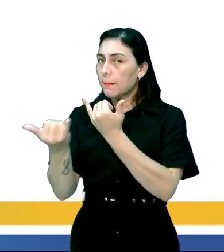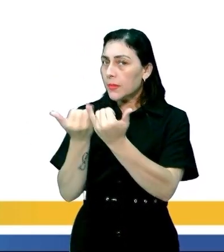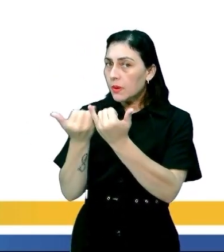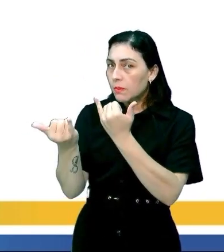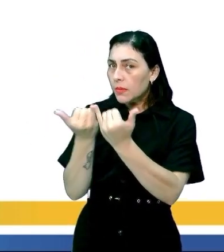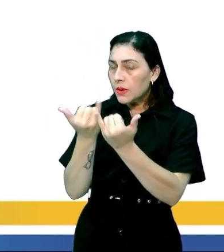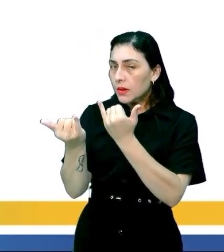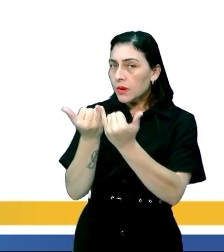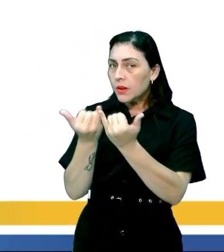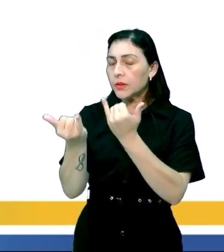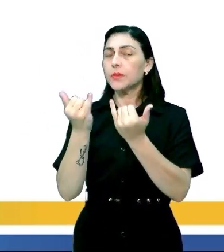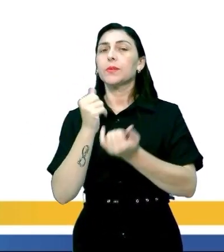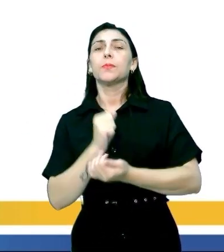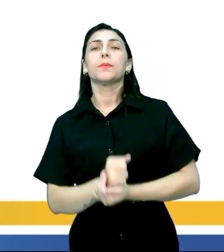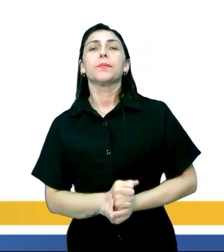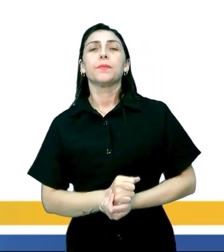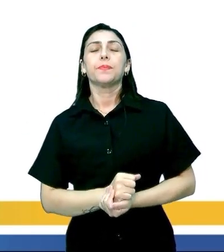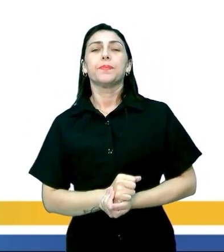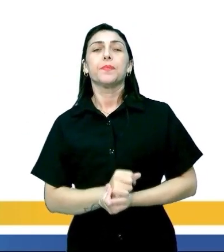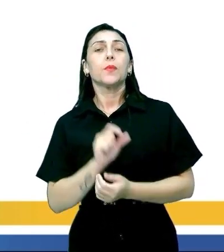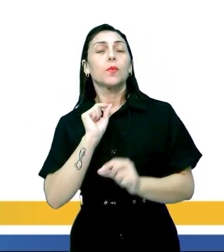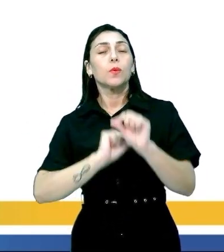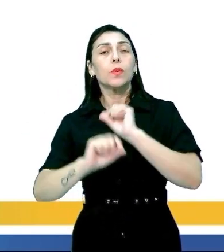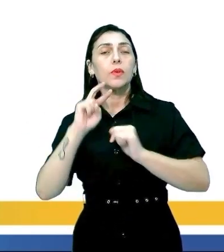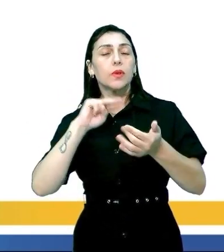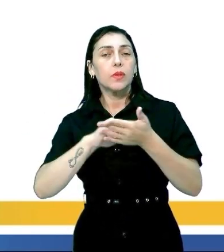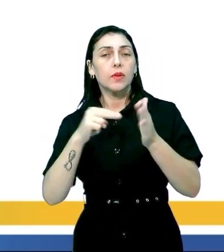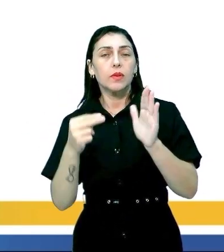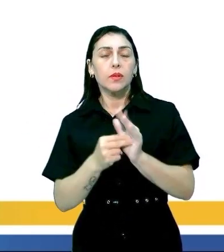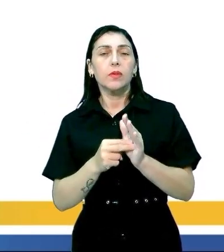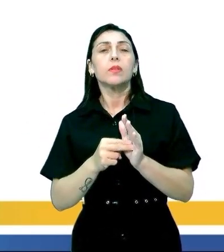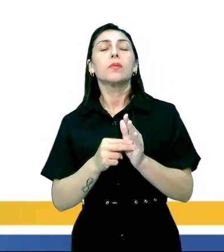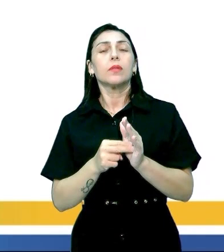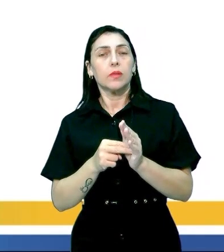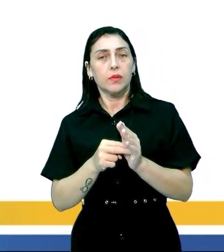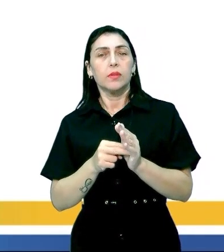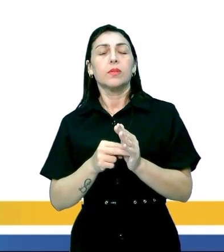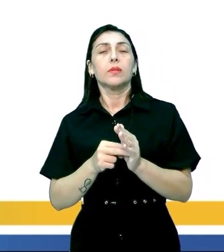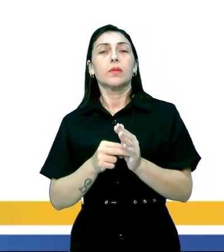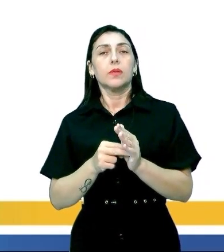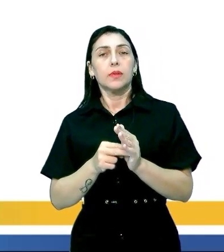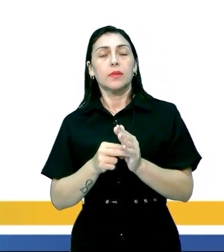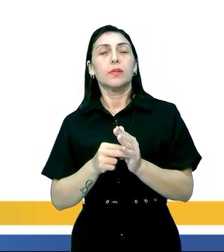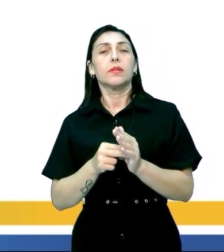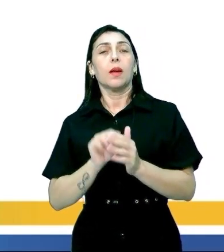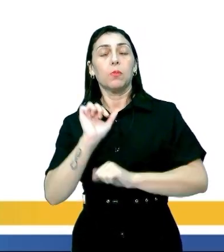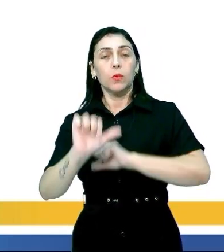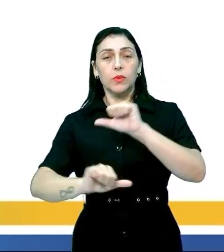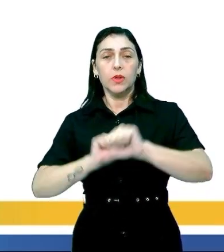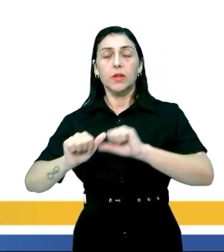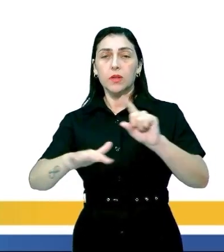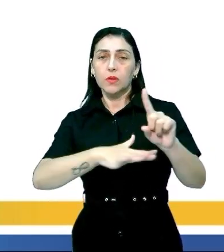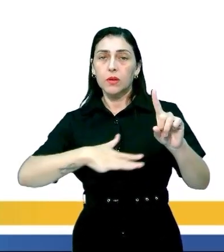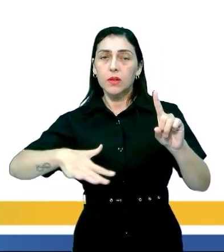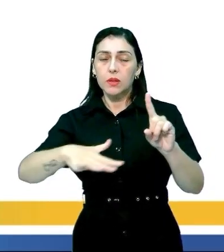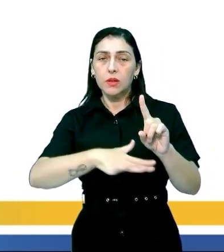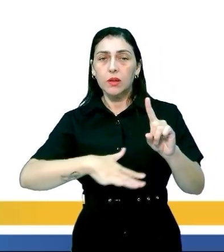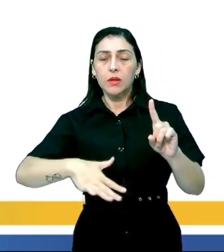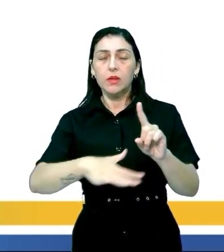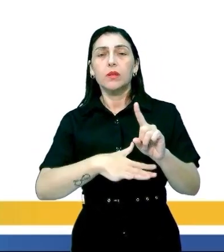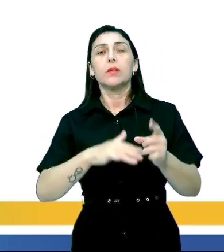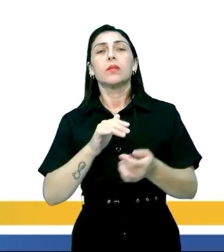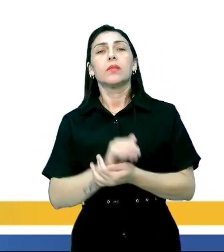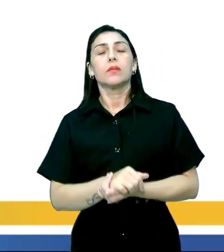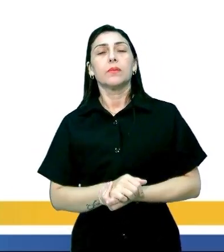essa similaridade no que diz respeito a essas questões da mobilidade social, como se fosse